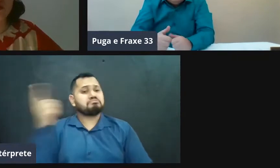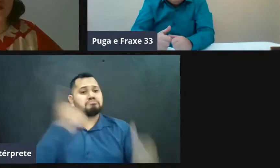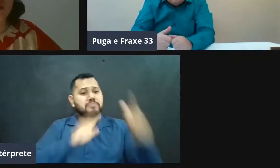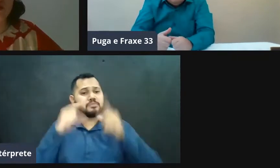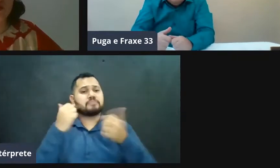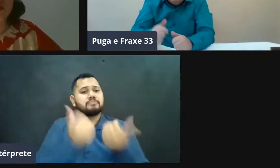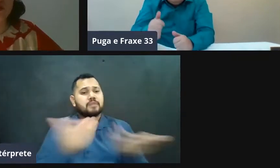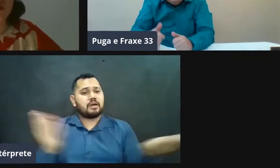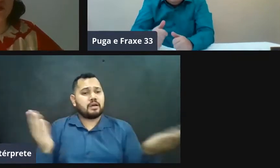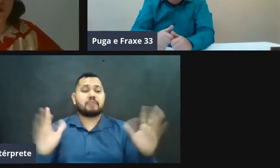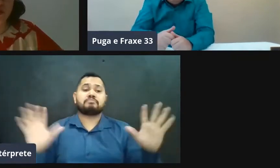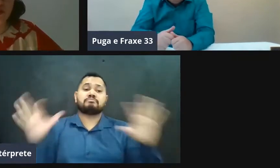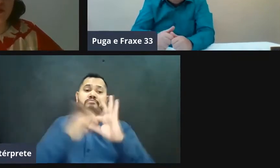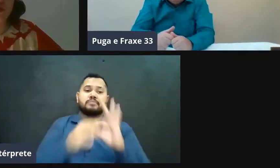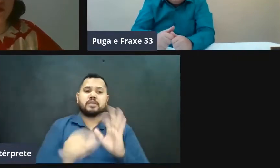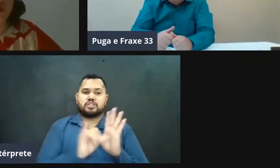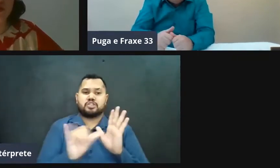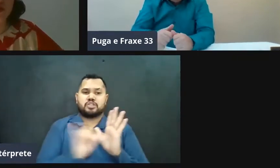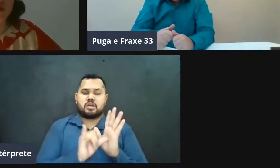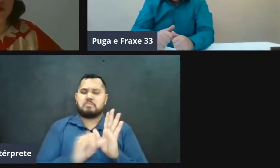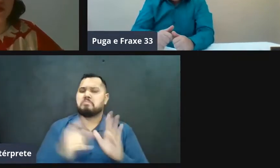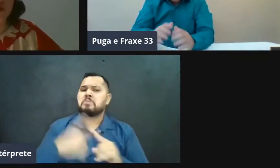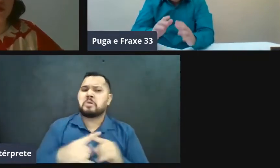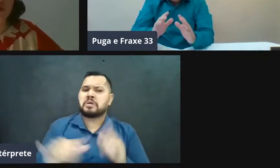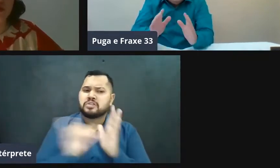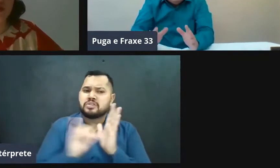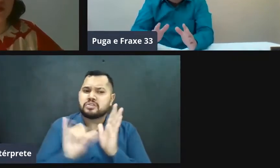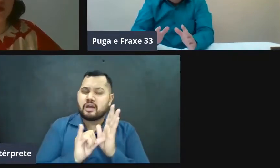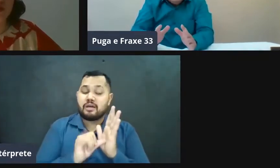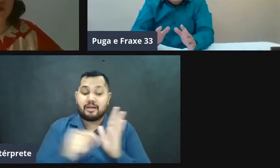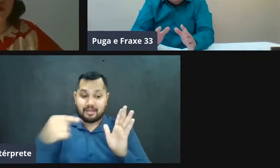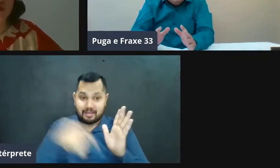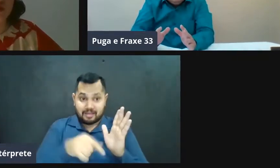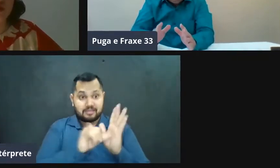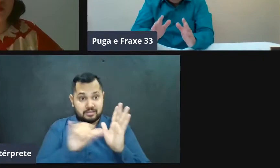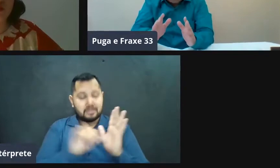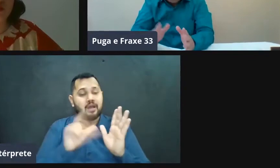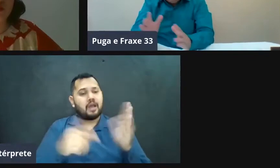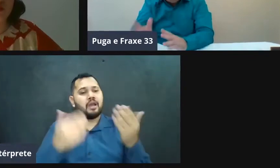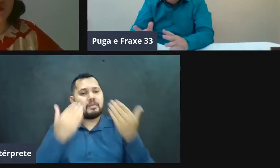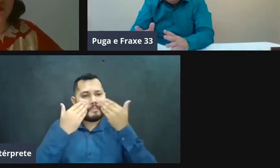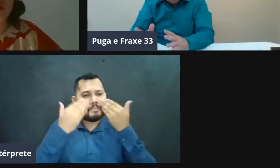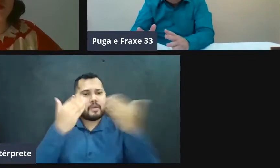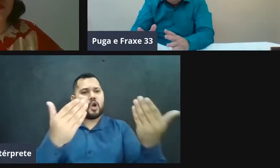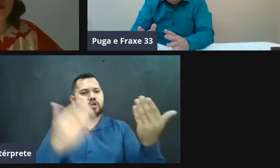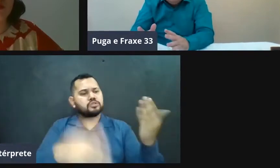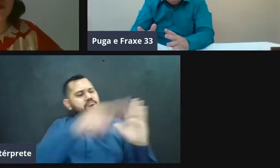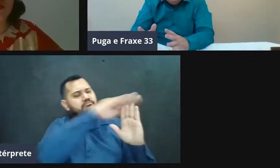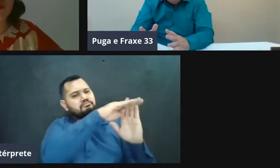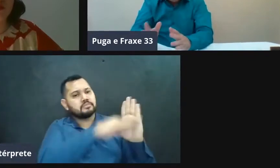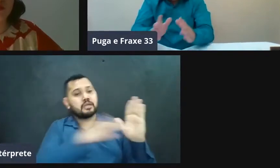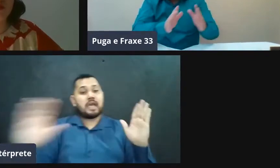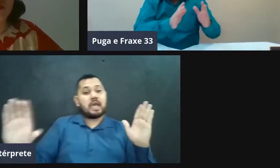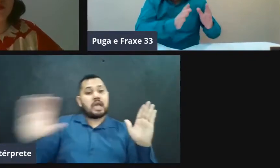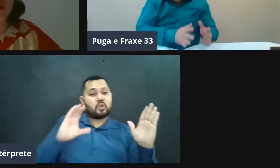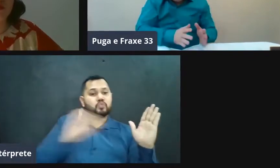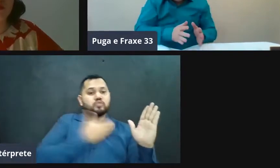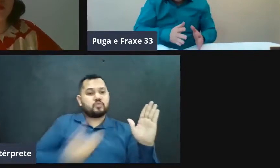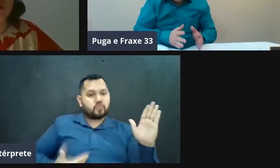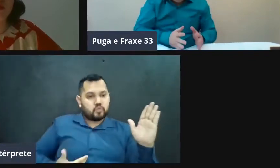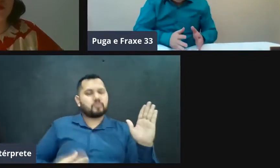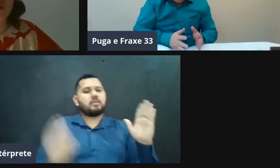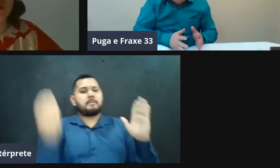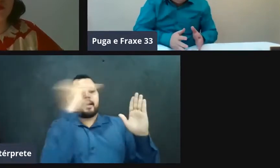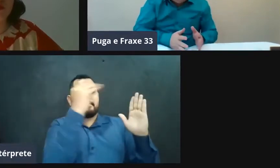forma de edital. Por que a forma de edital? Porque é a forma transparente de se lidar com o recurso público. Então, os